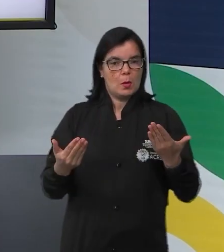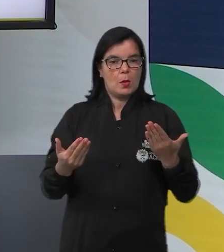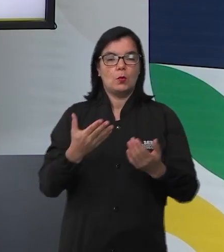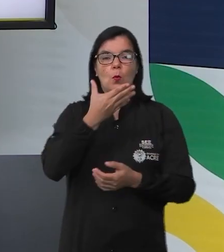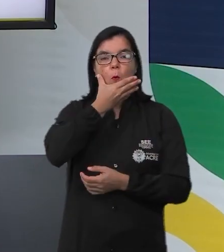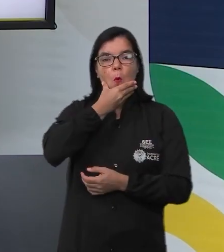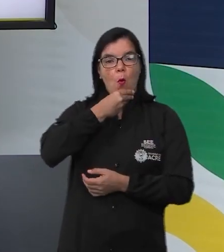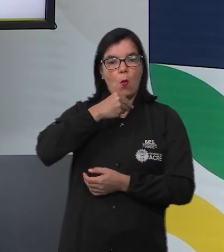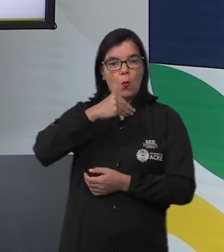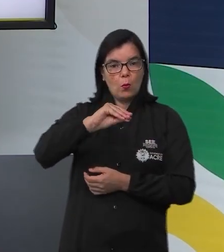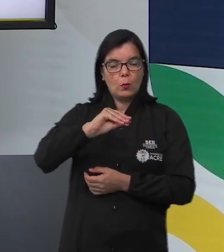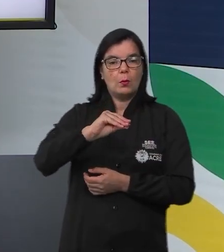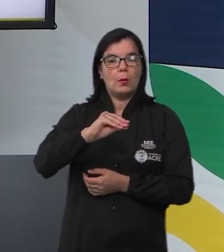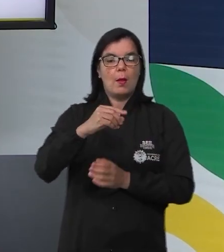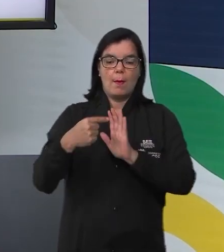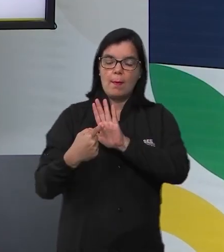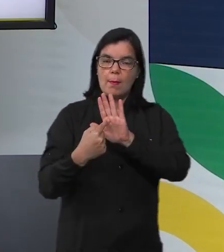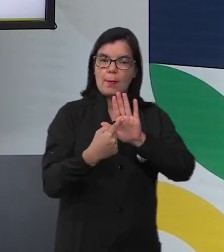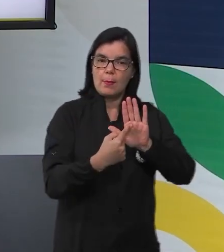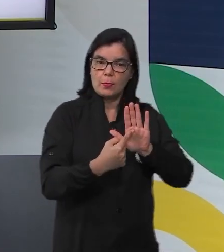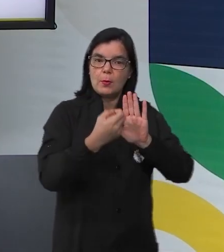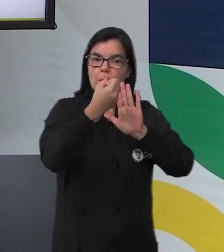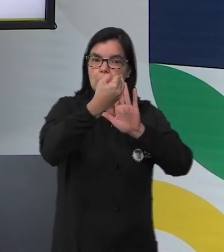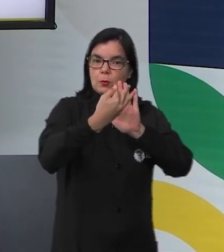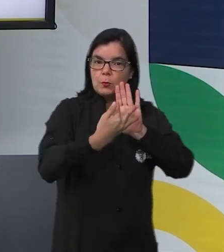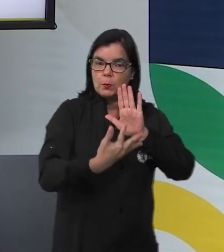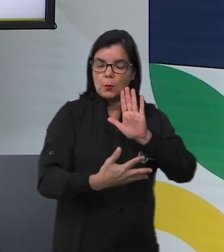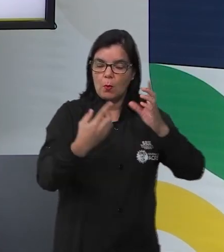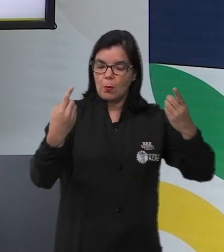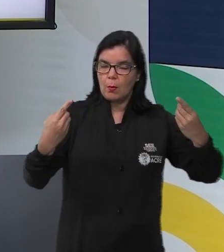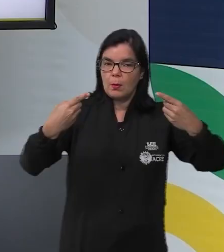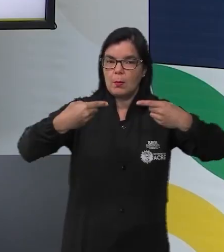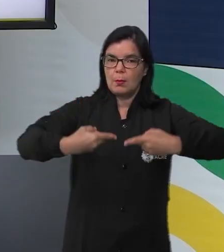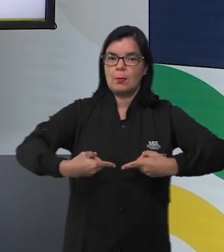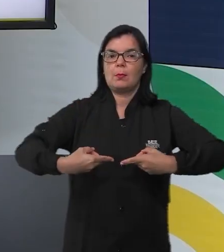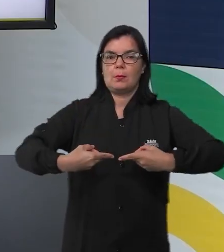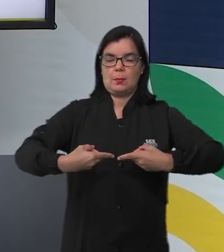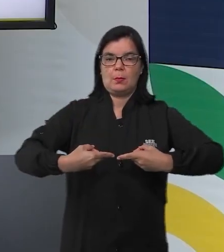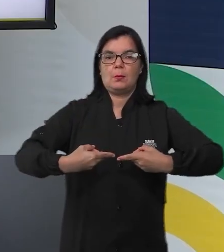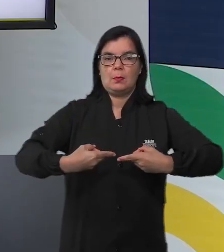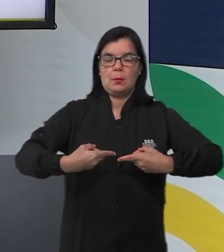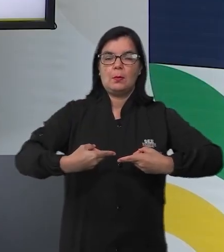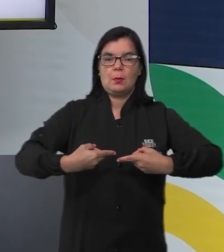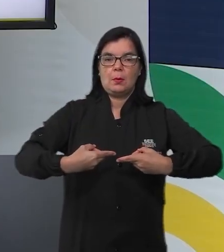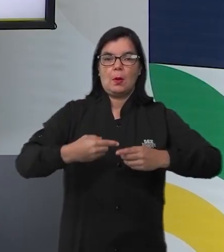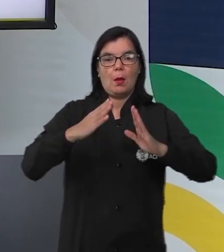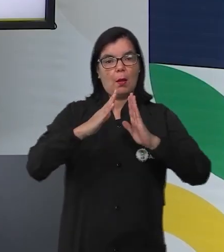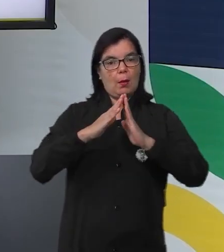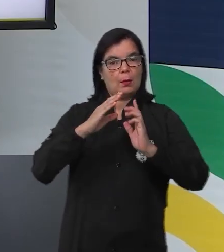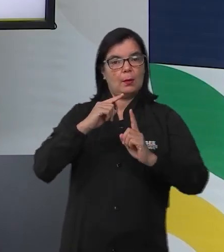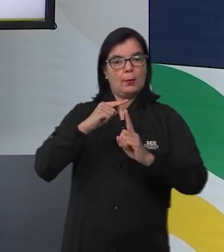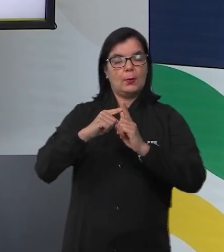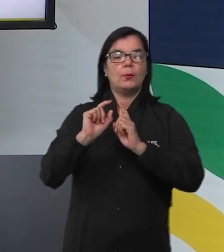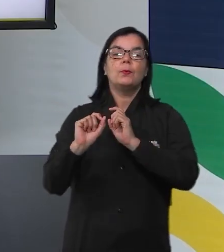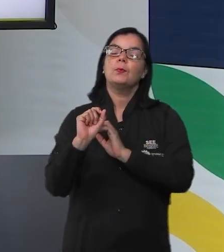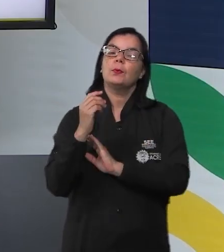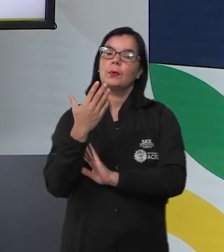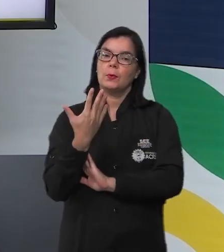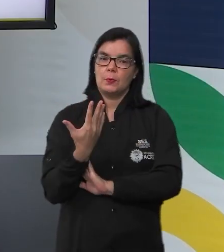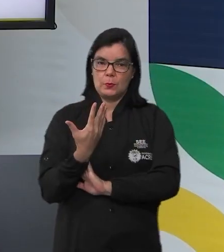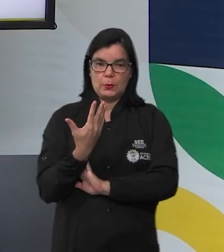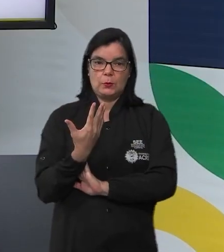Galileu, ele defendeu, ele trouxe o helicentrismo, ele foi de encontro, né, à igreja. Então, o que